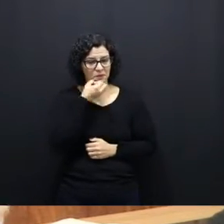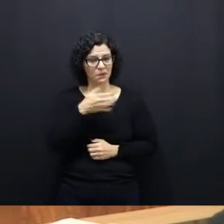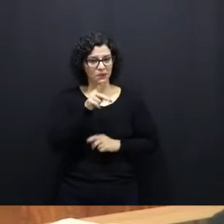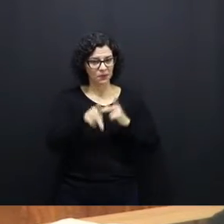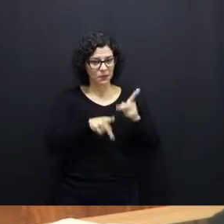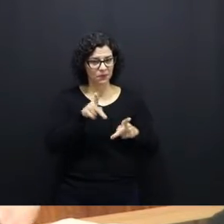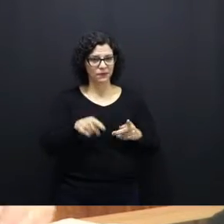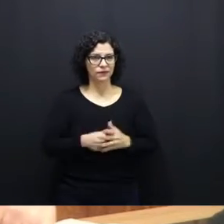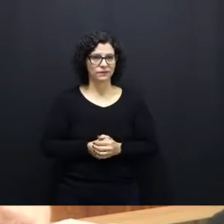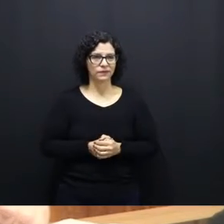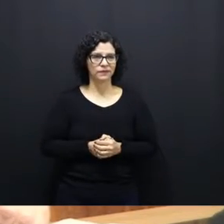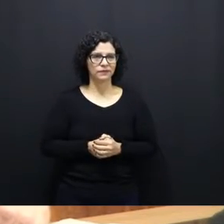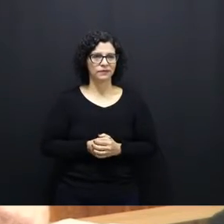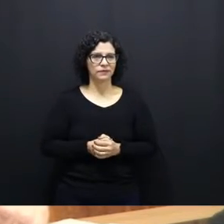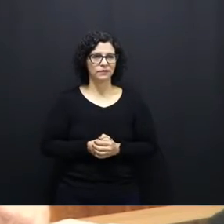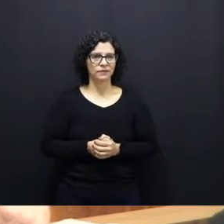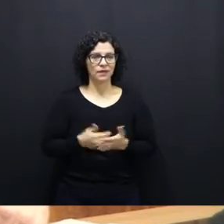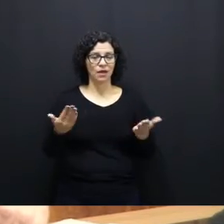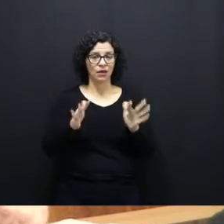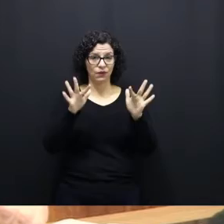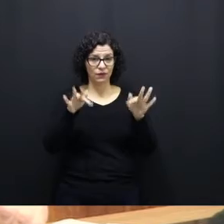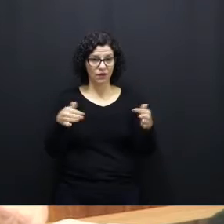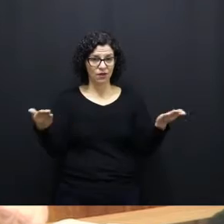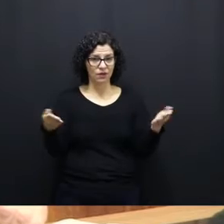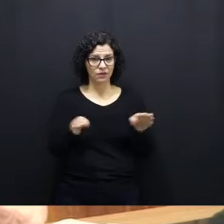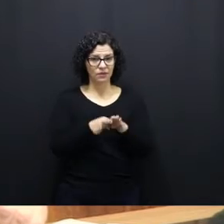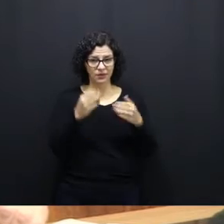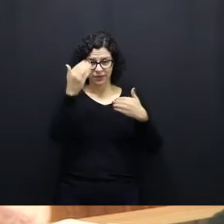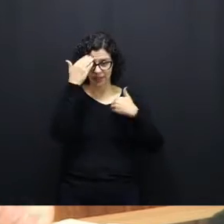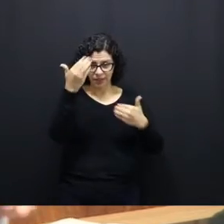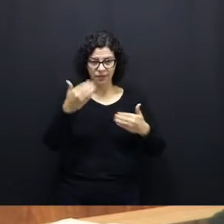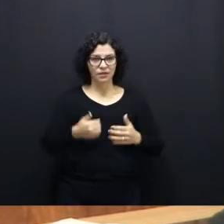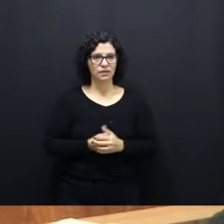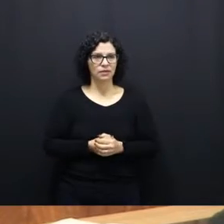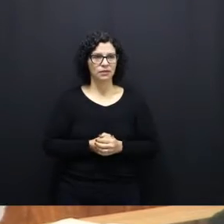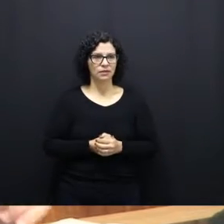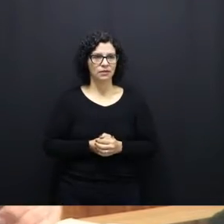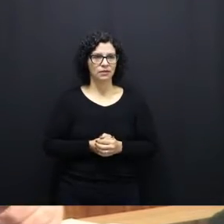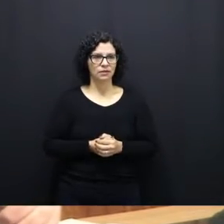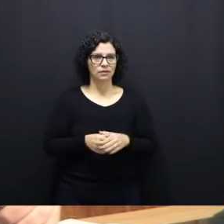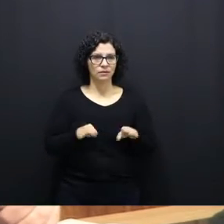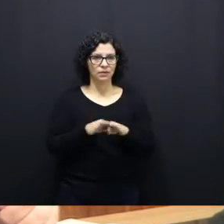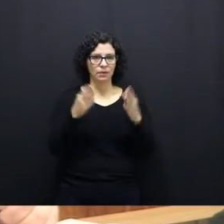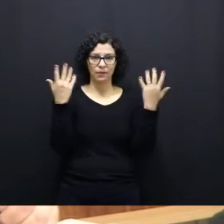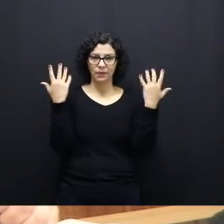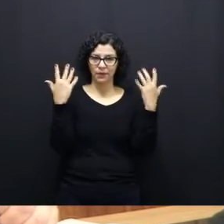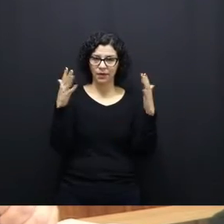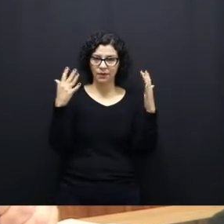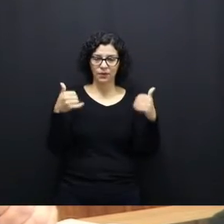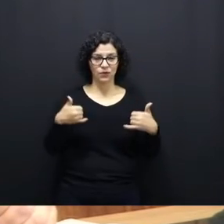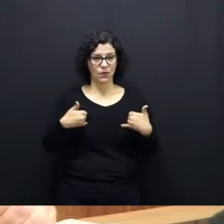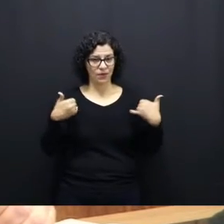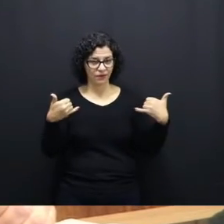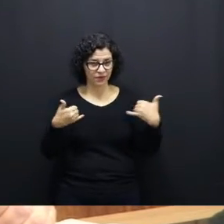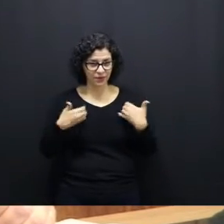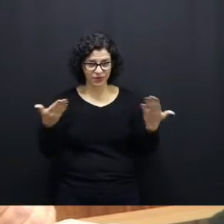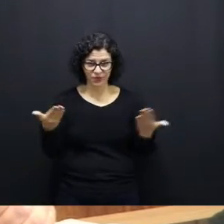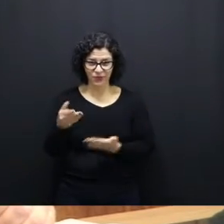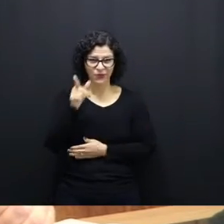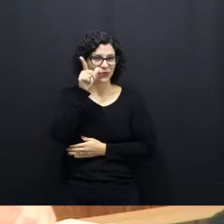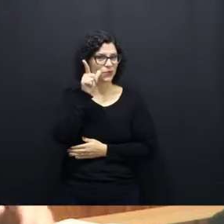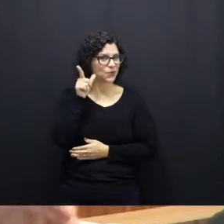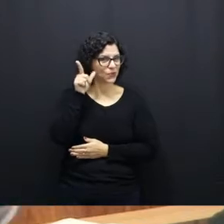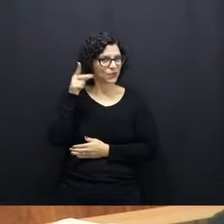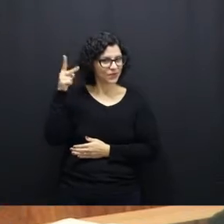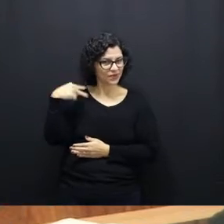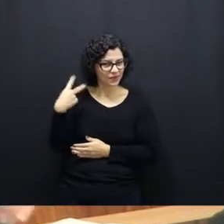população e finalizo aqui agradecendo mais uma vez a e parabenizando o aniversariante do dia né